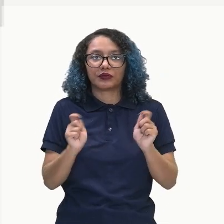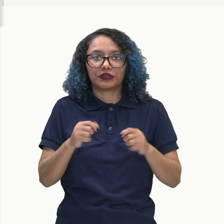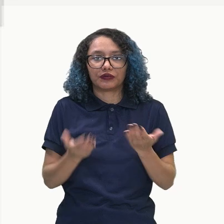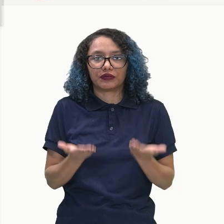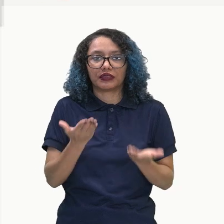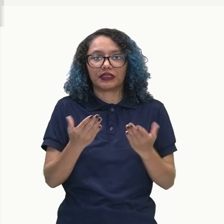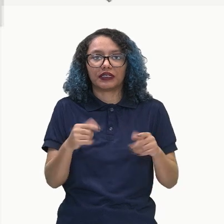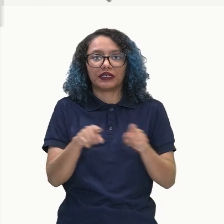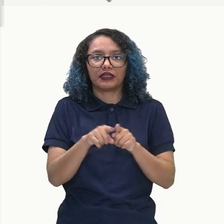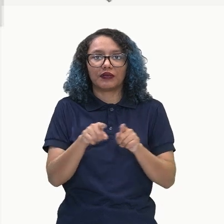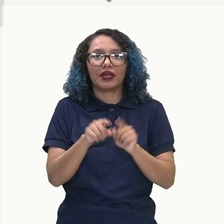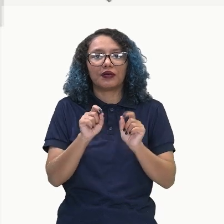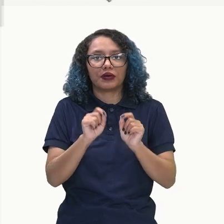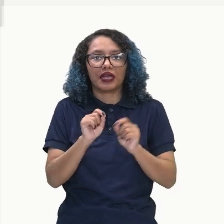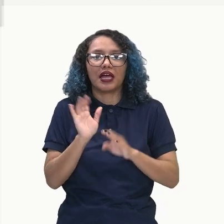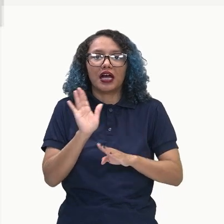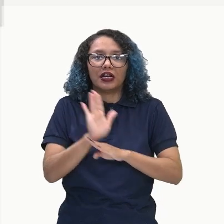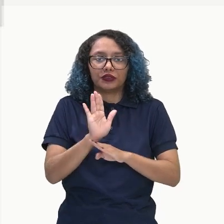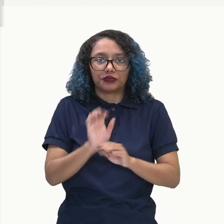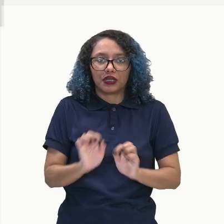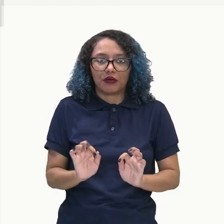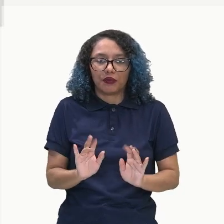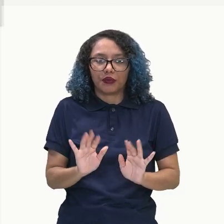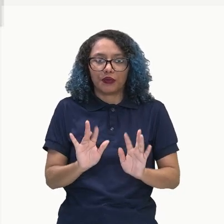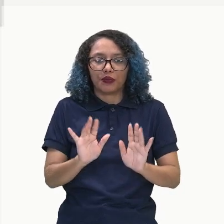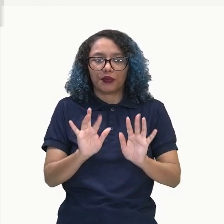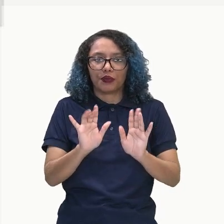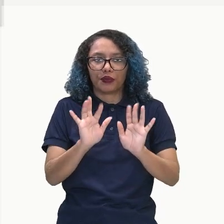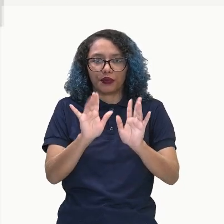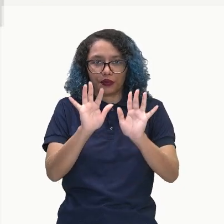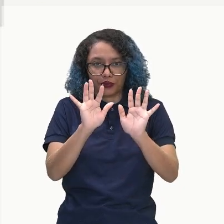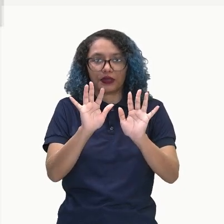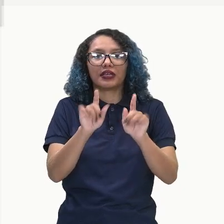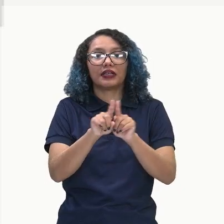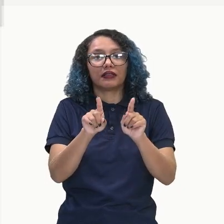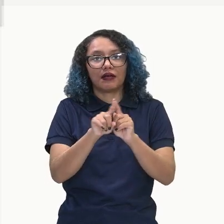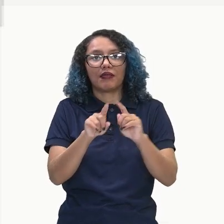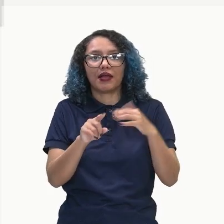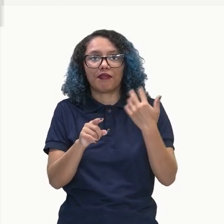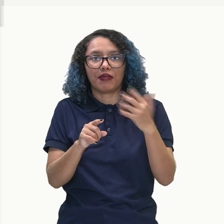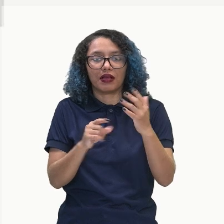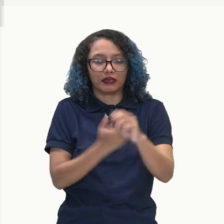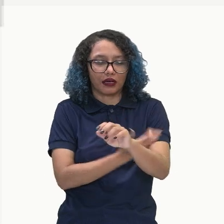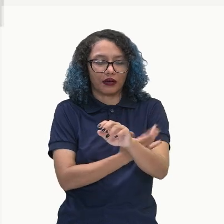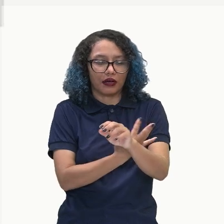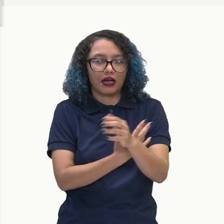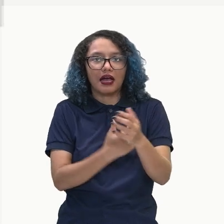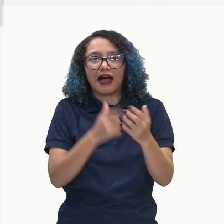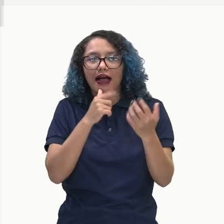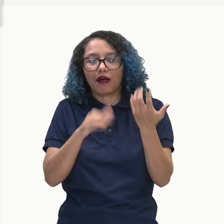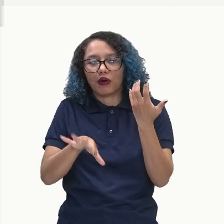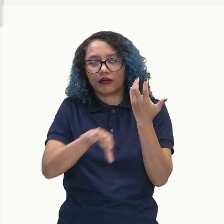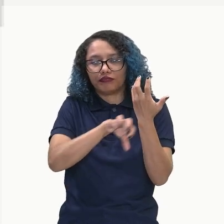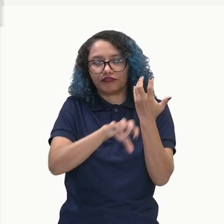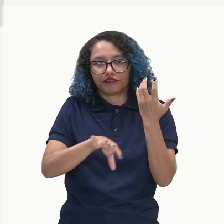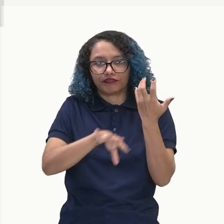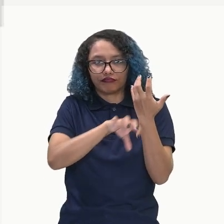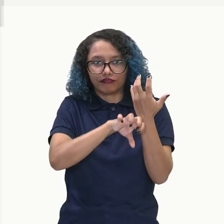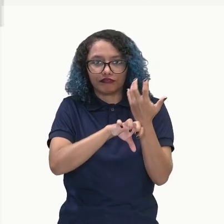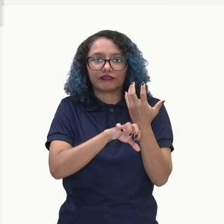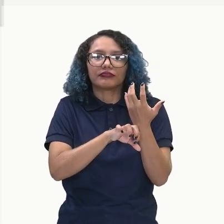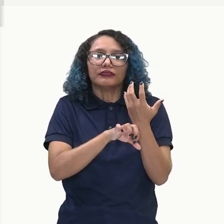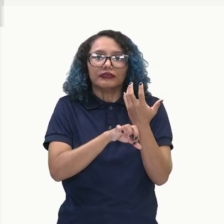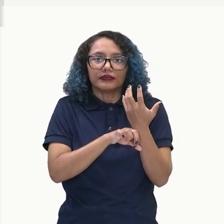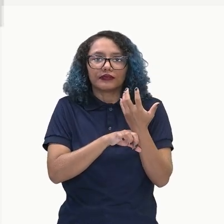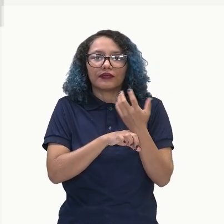taxa de evaporação, maior absorção de água pelas plantas e solo, menor lixiviação de material para o